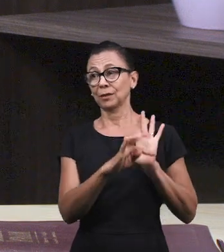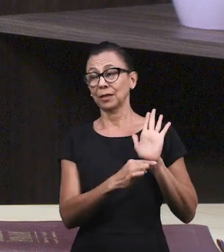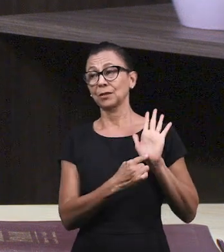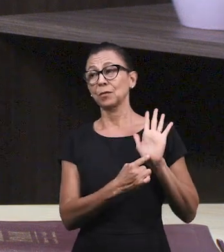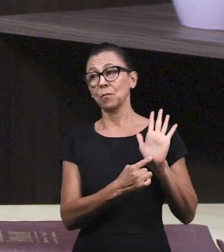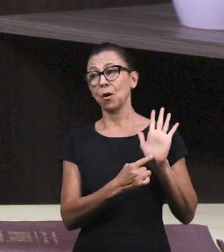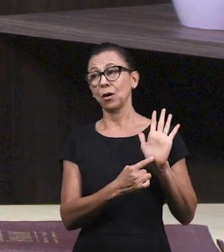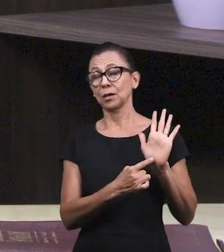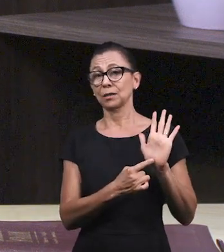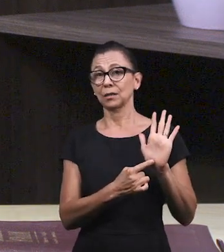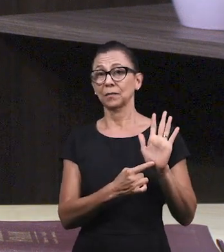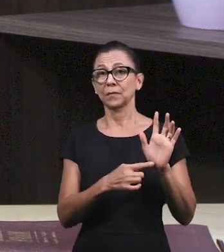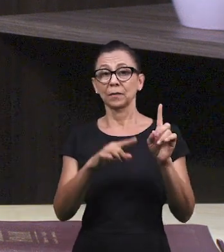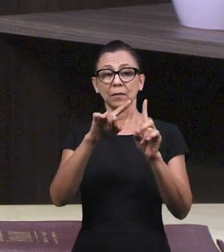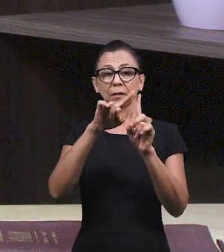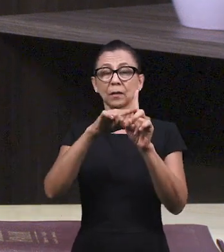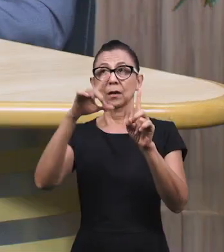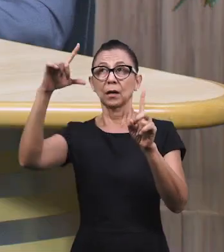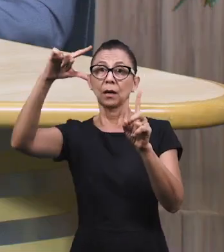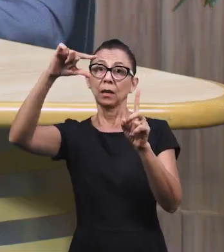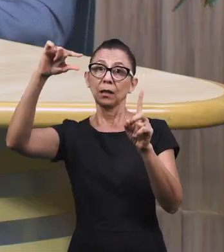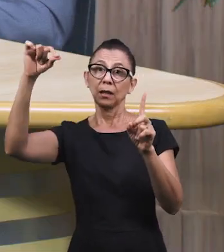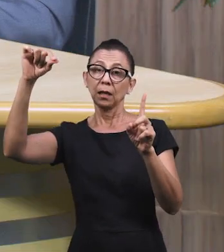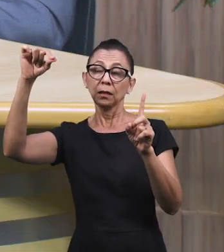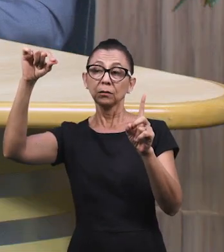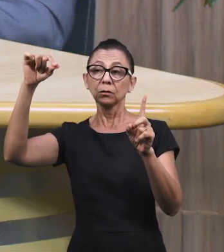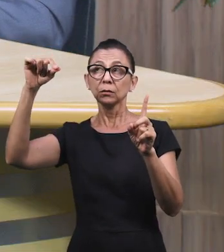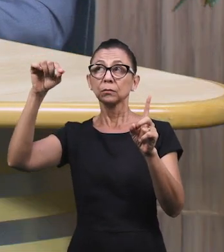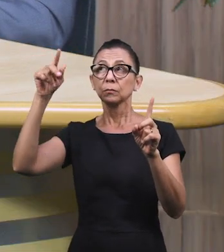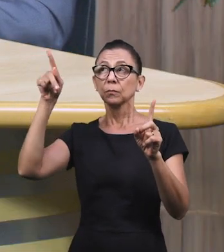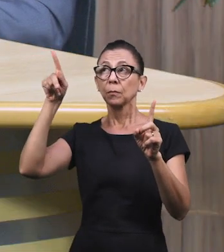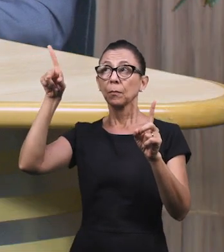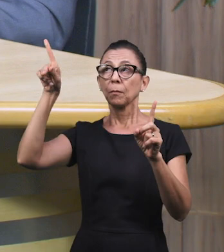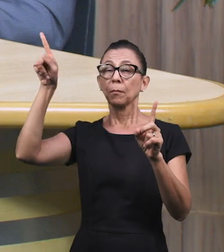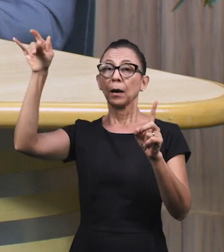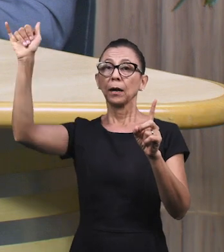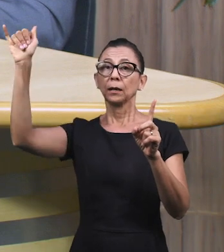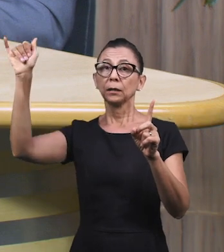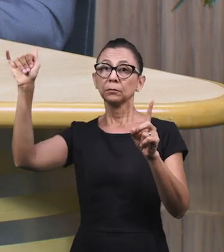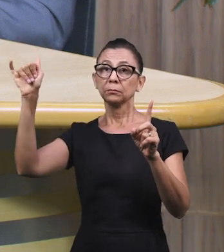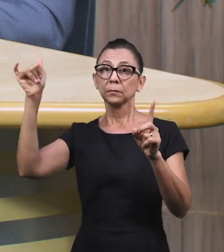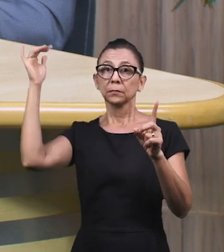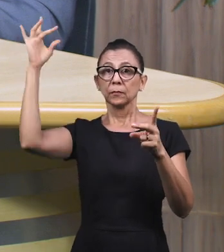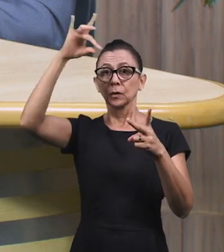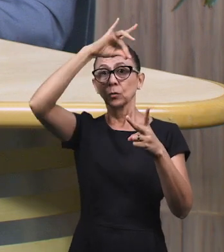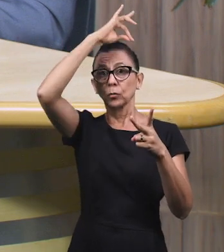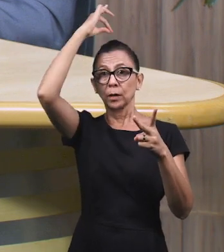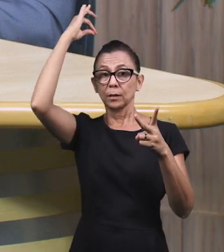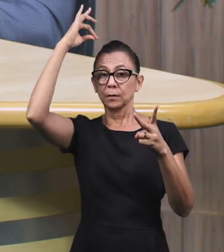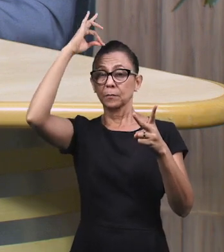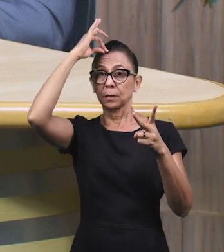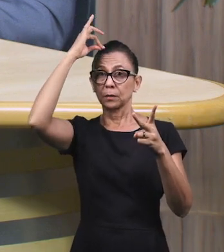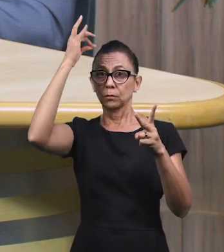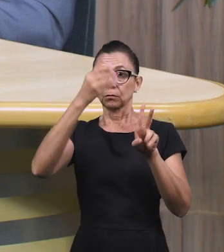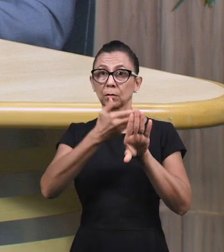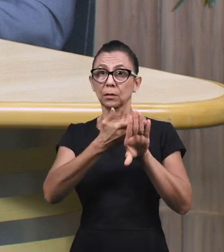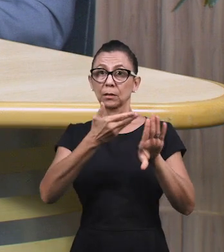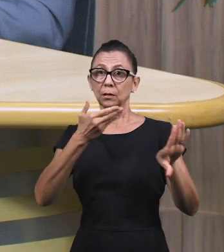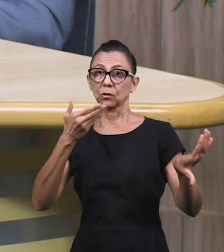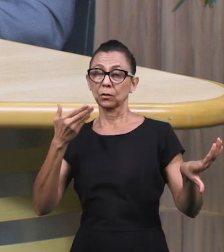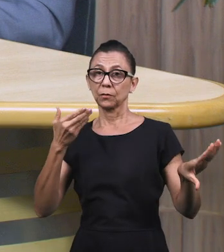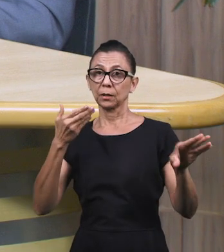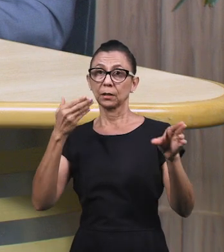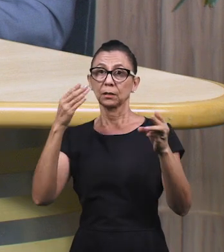né? Eleito segundo a presciência do Pai, em santificação do Espírito, né? Como diz o texto,